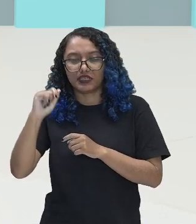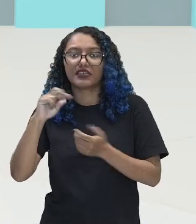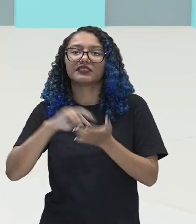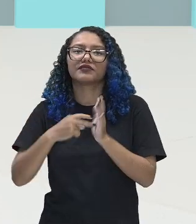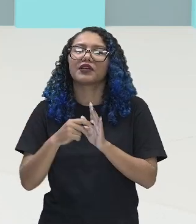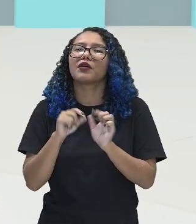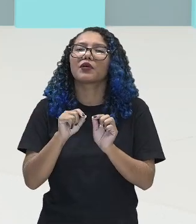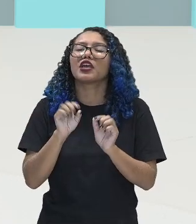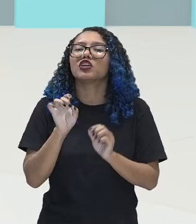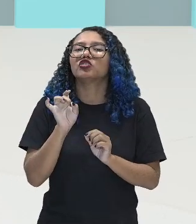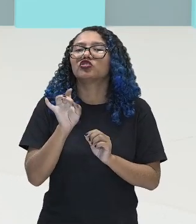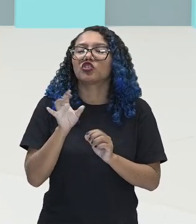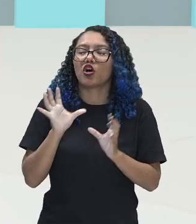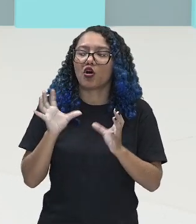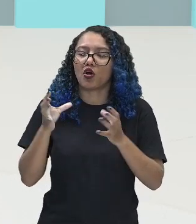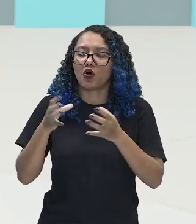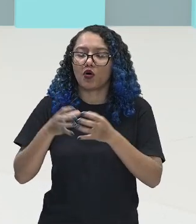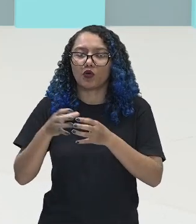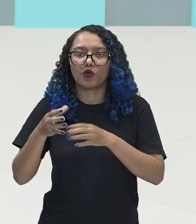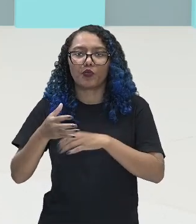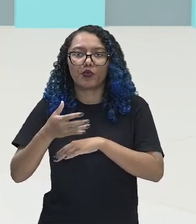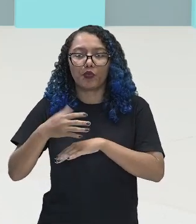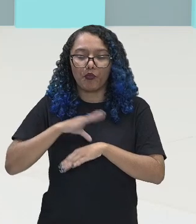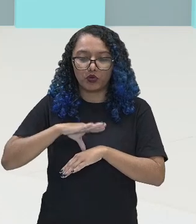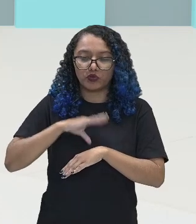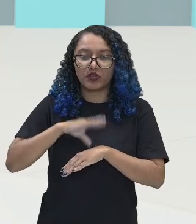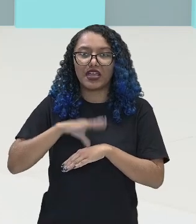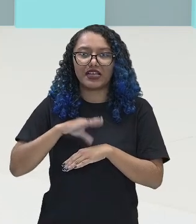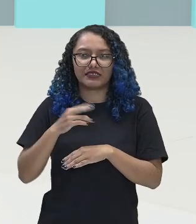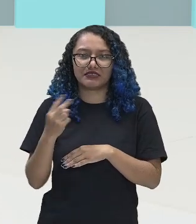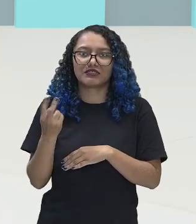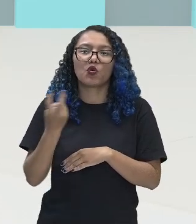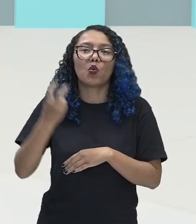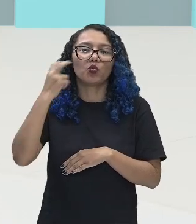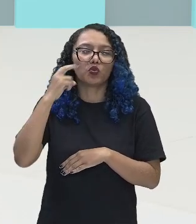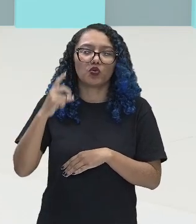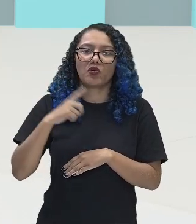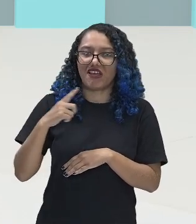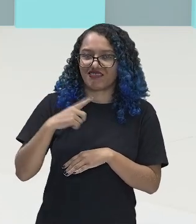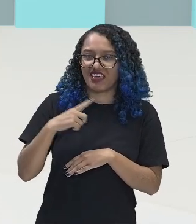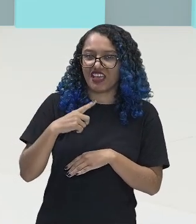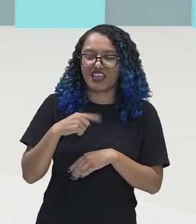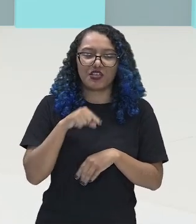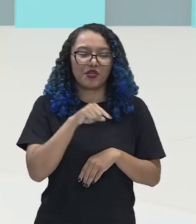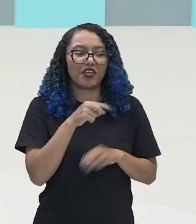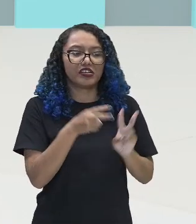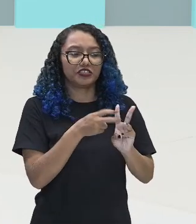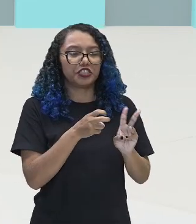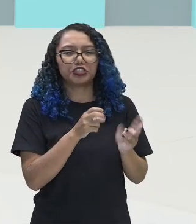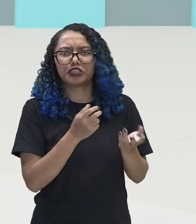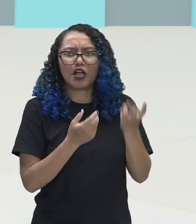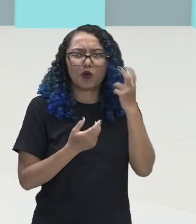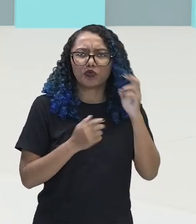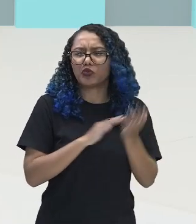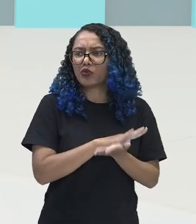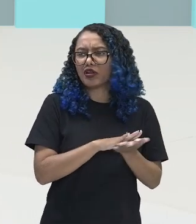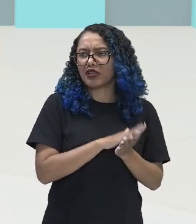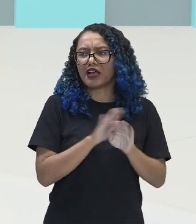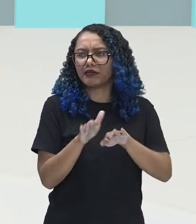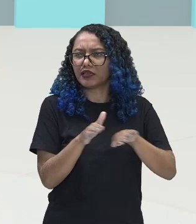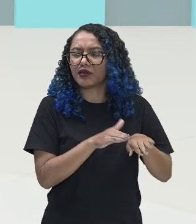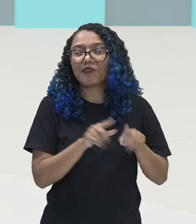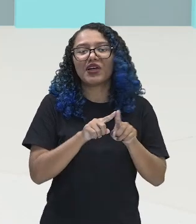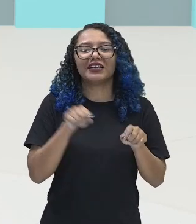sobretudo, têm a sua cultura, né, e que os indígenas não têm, o que é um erro aí, inclusive conceitual a respeito dos